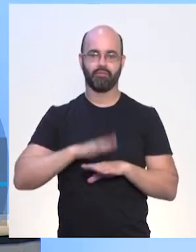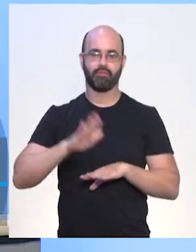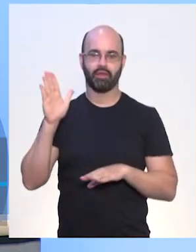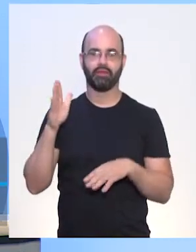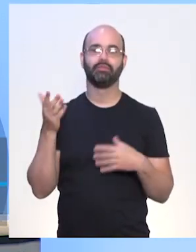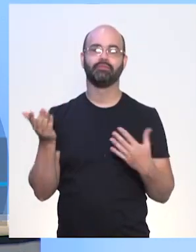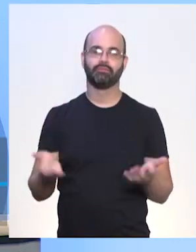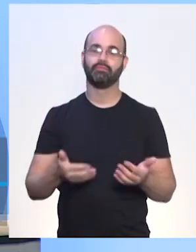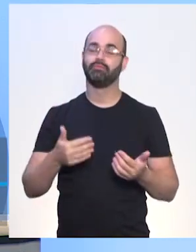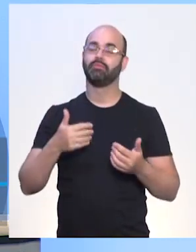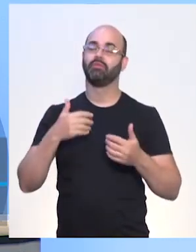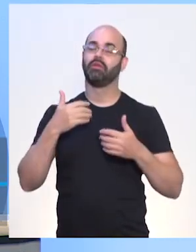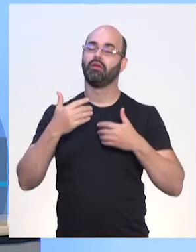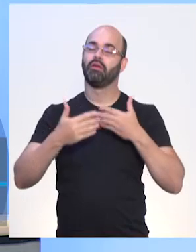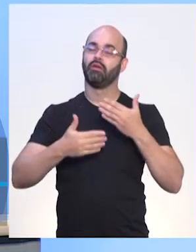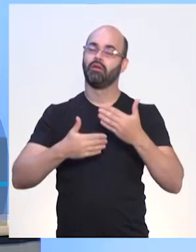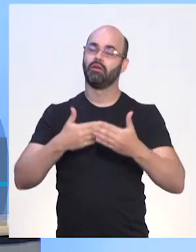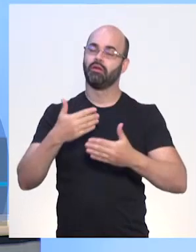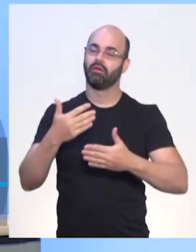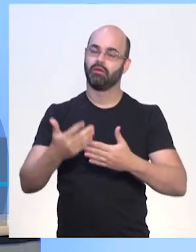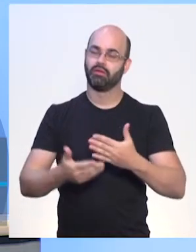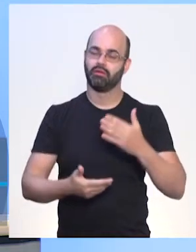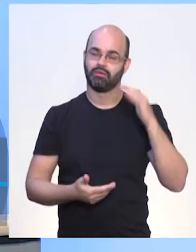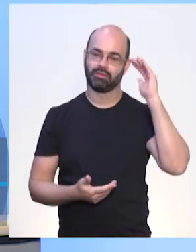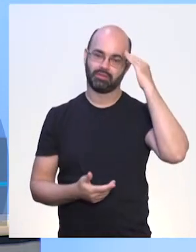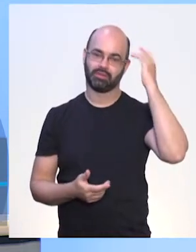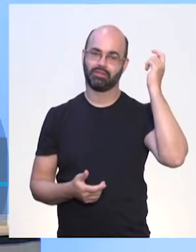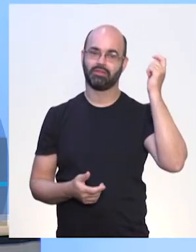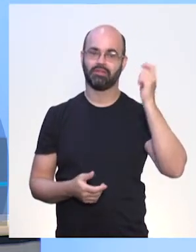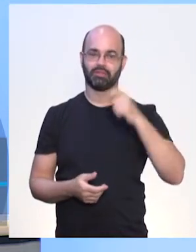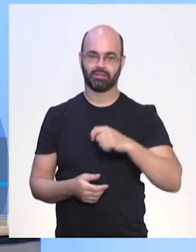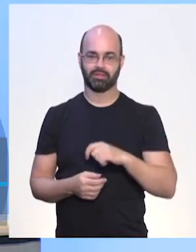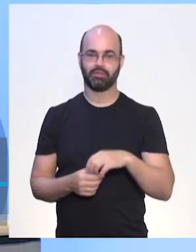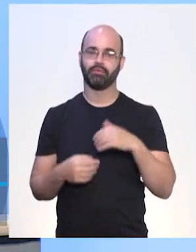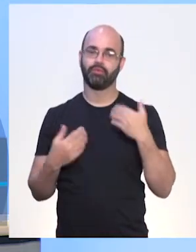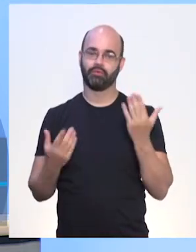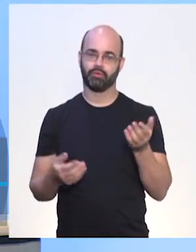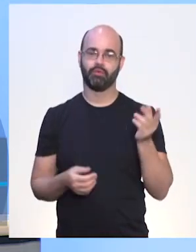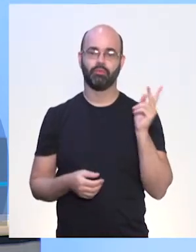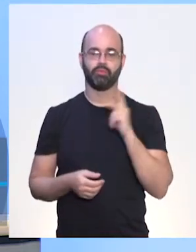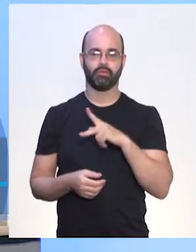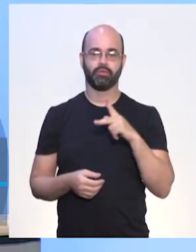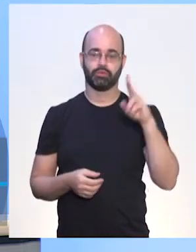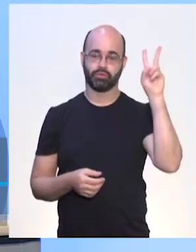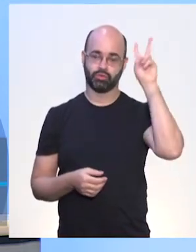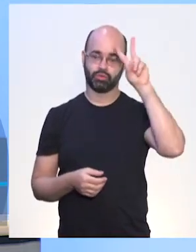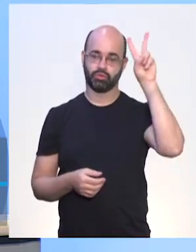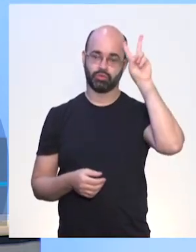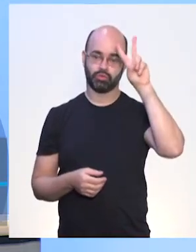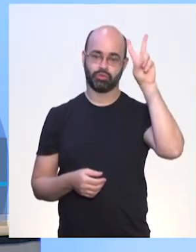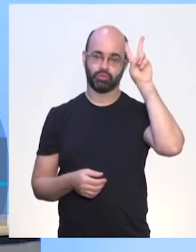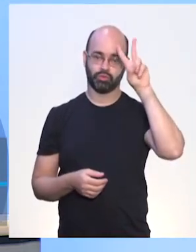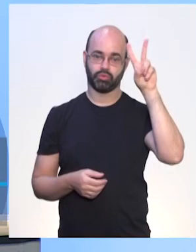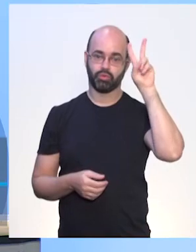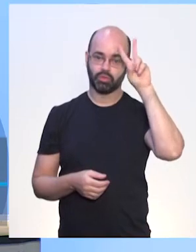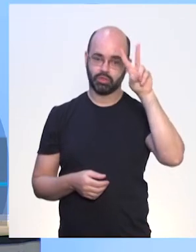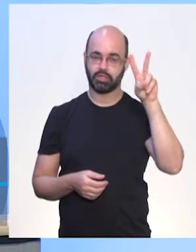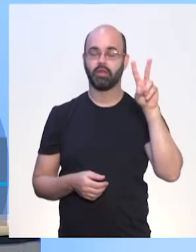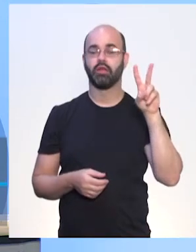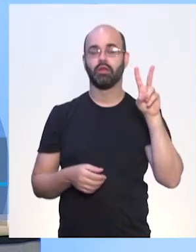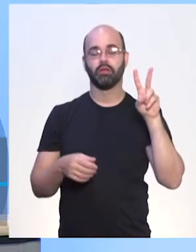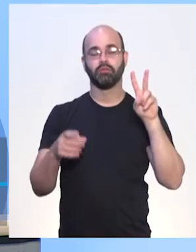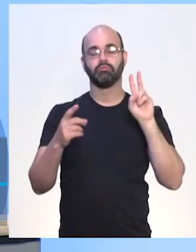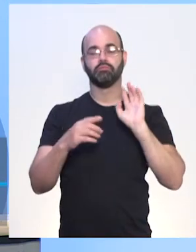fica aí já dá para começar a entender né é via claro que o professor de história pode estar trabalhando com